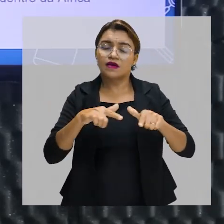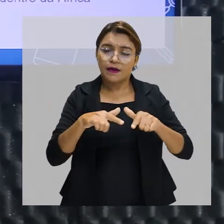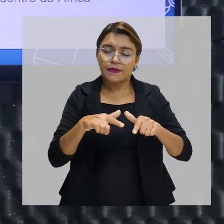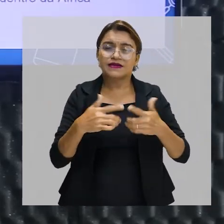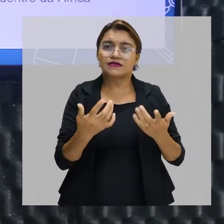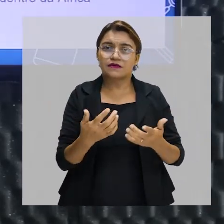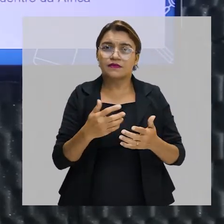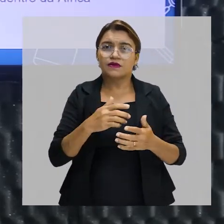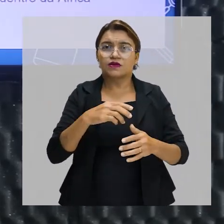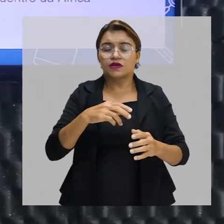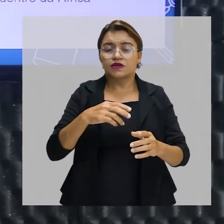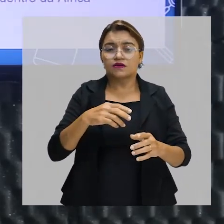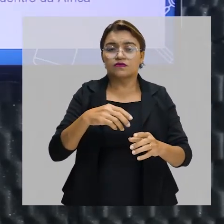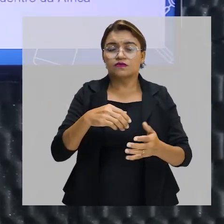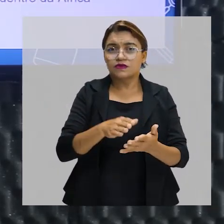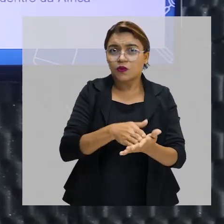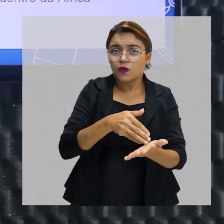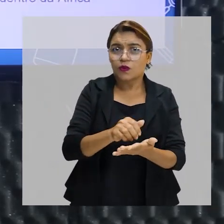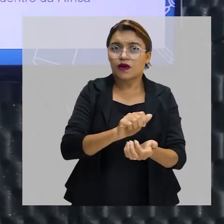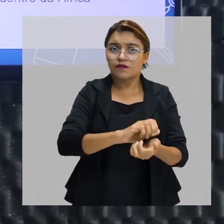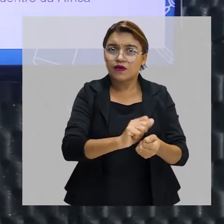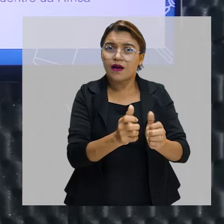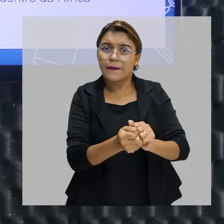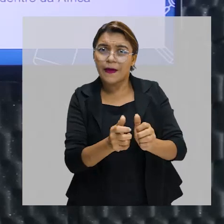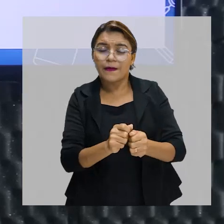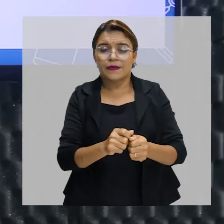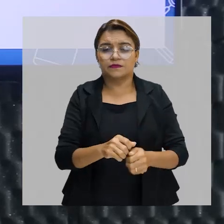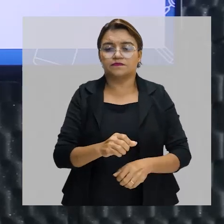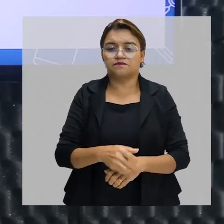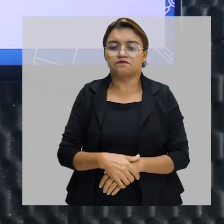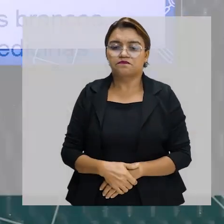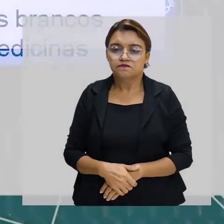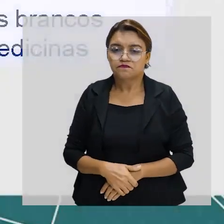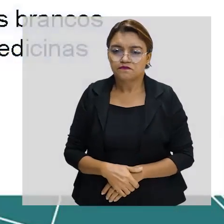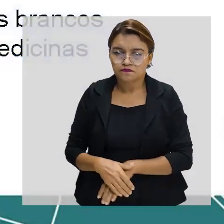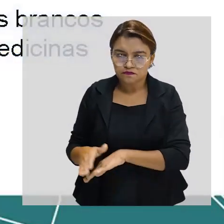nessa subjetividade do eu lírico, tá certo? Continuando,